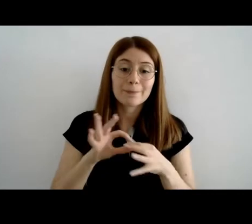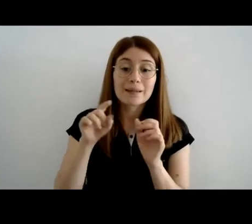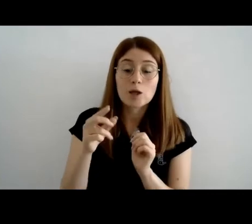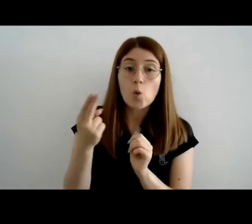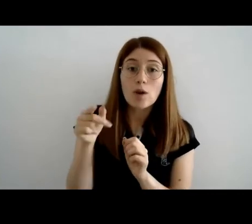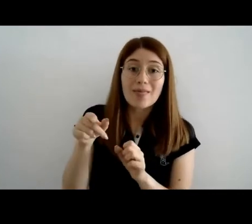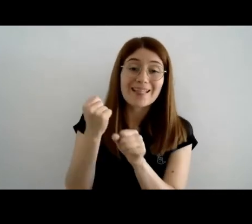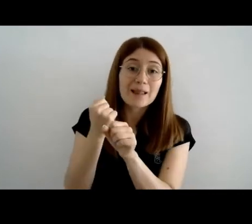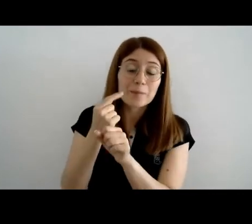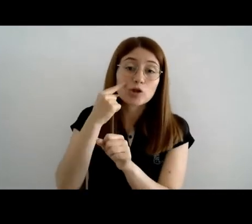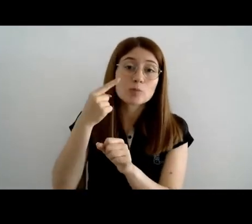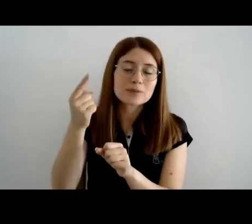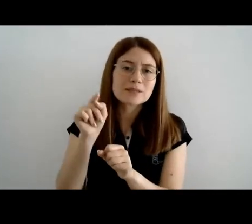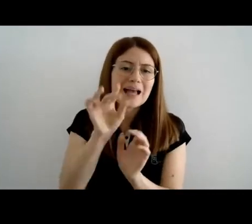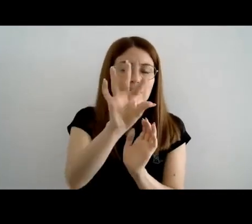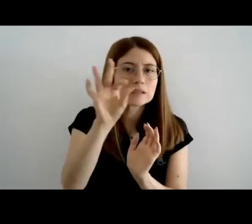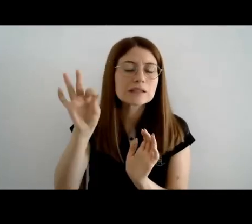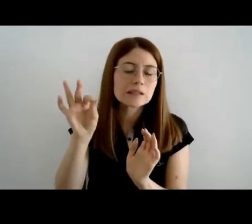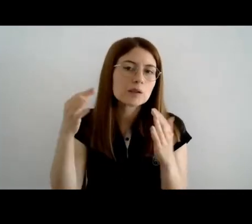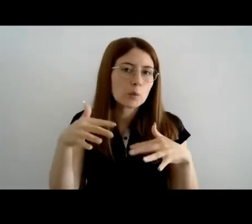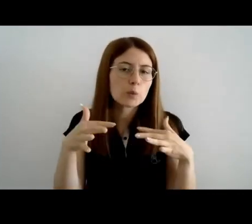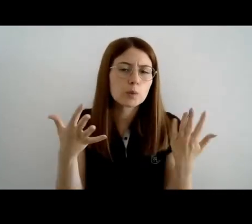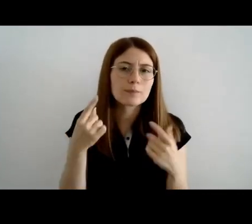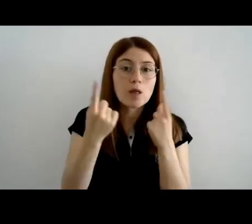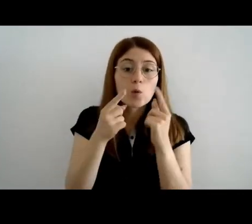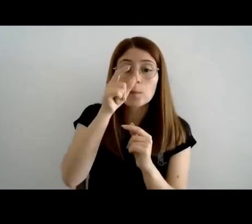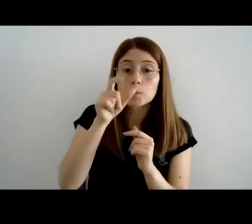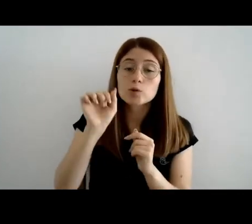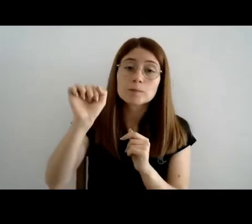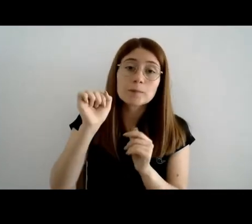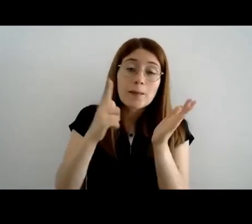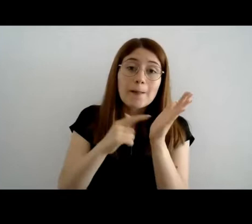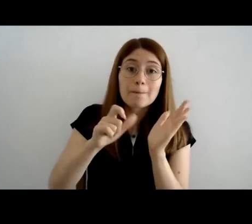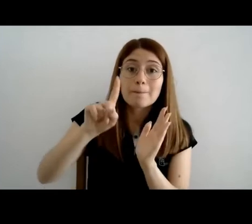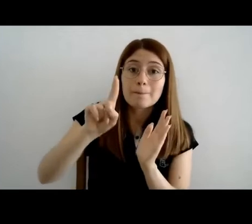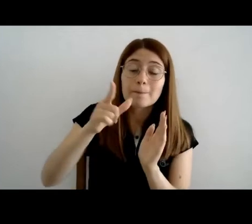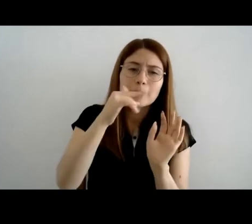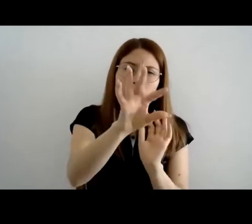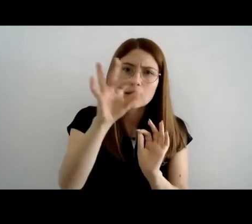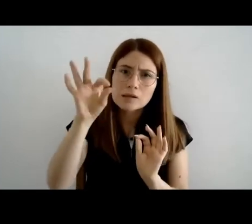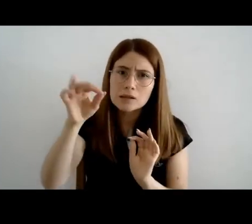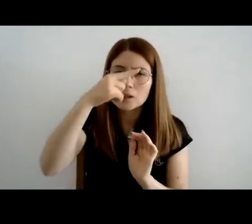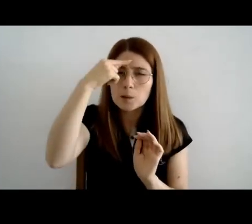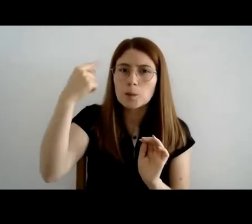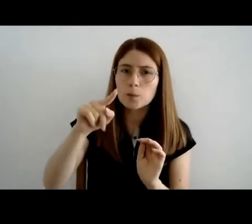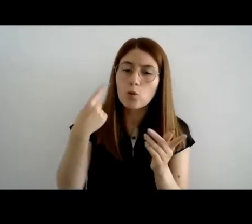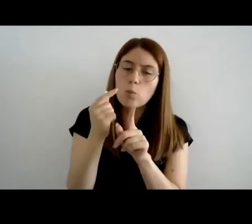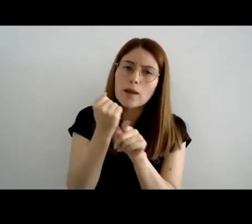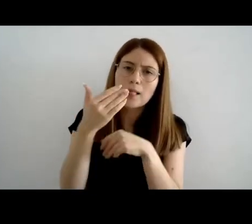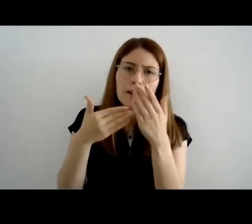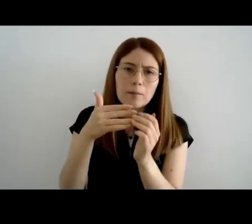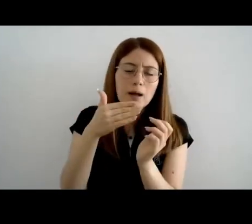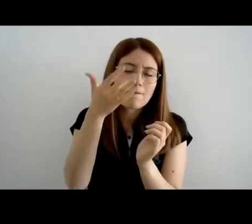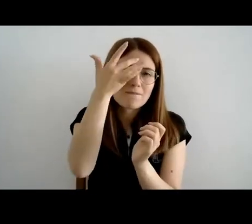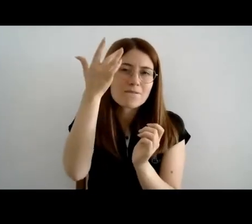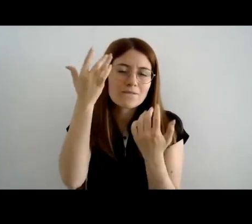operações especiais, a seleção é crítica. Como dizem colegas norte-americanos, select hard, maintain easy.